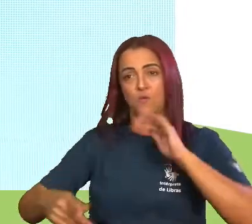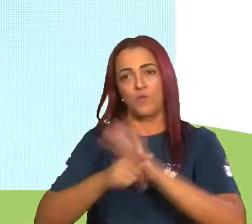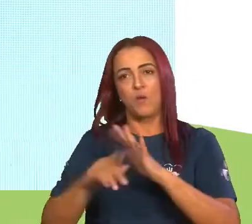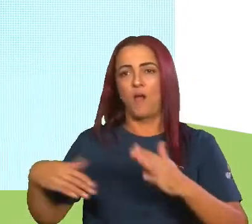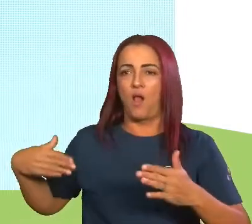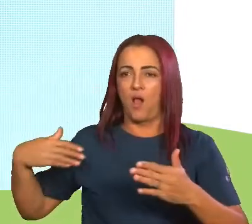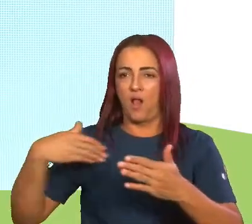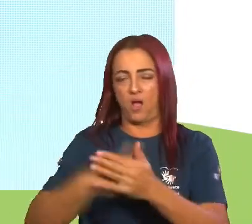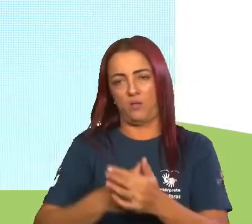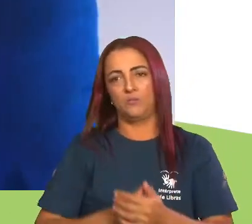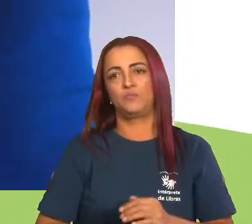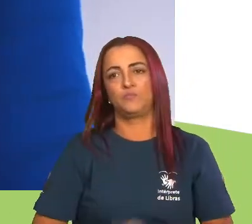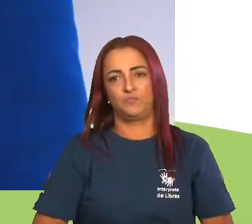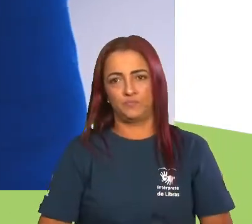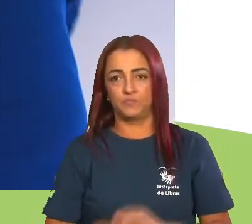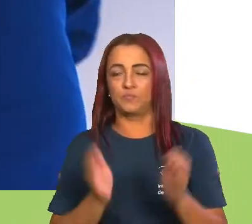aqui.